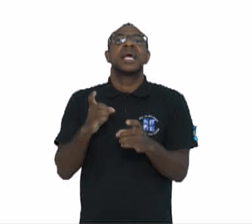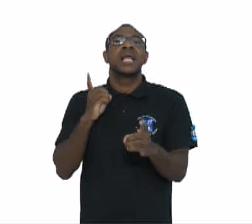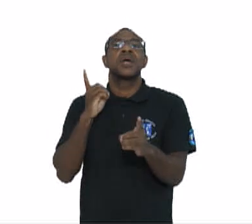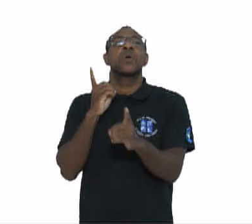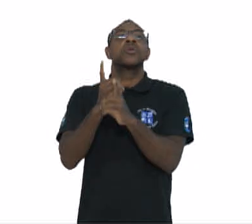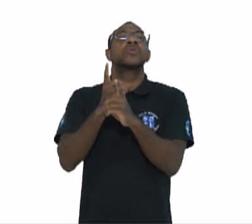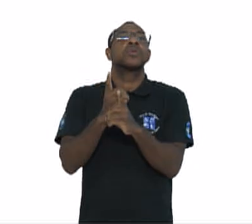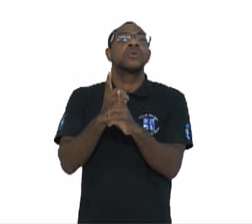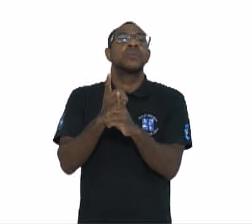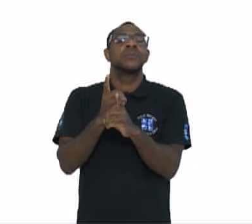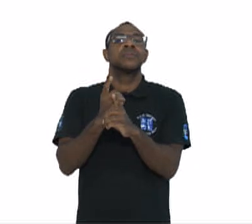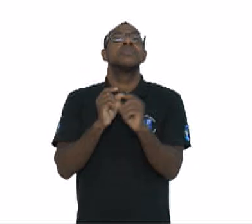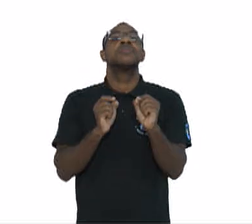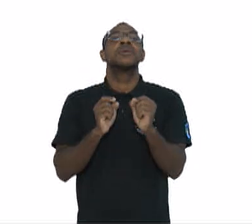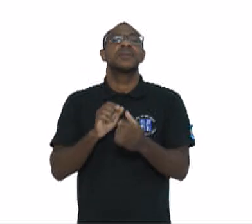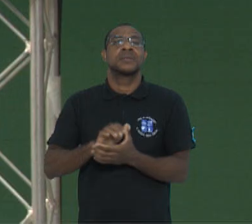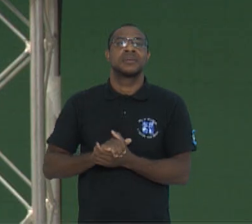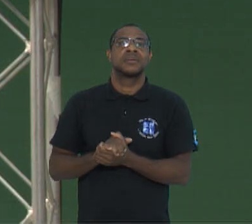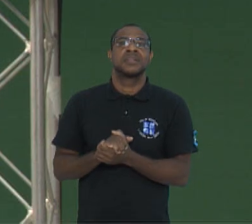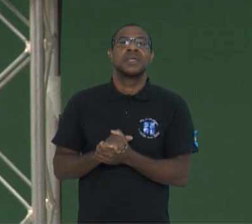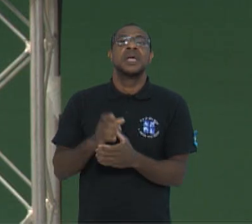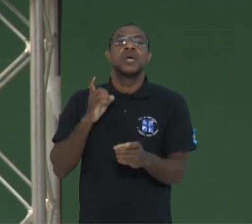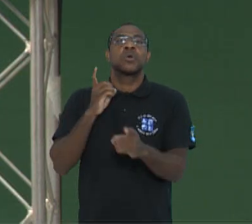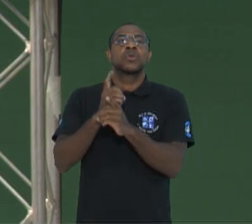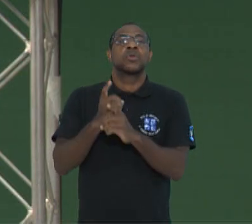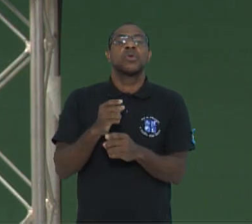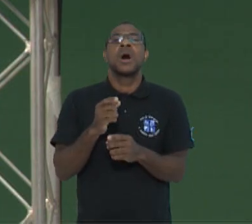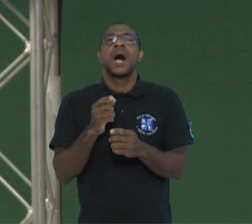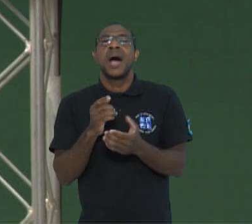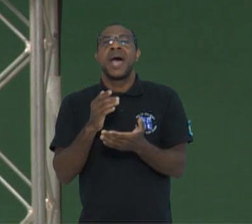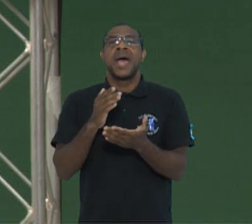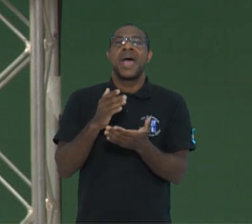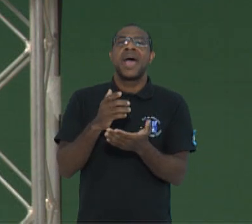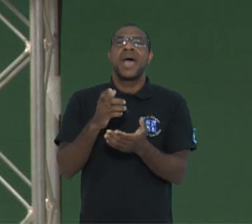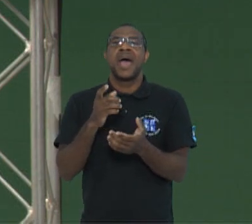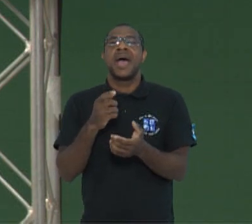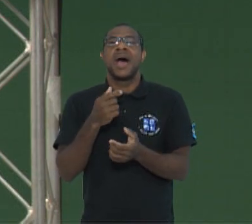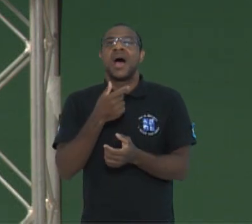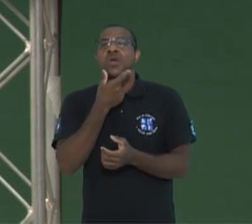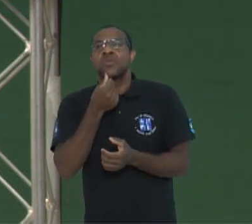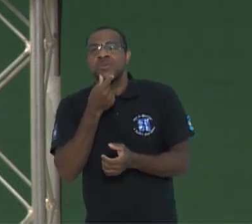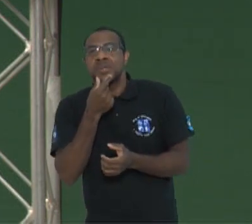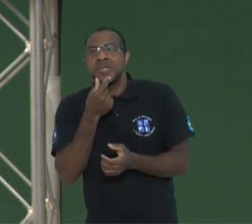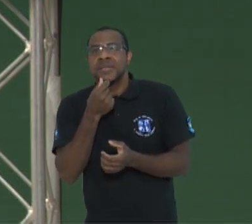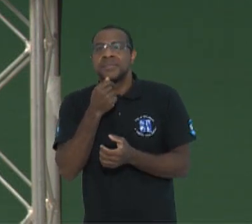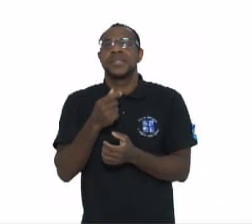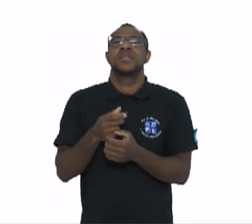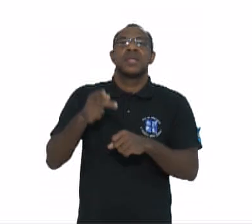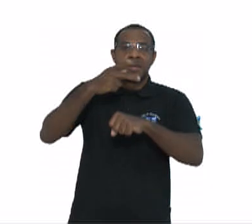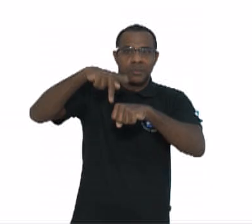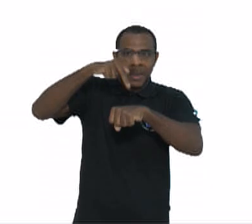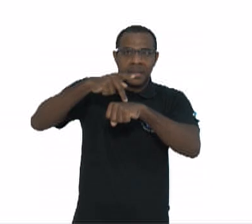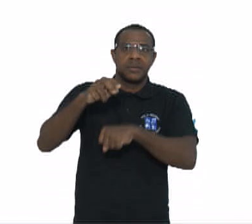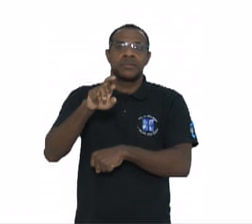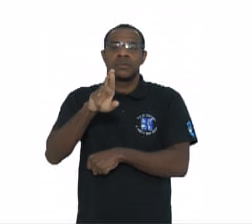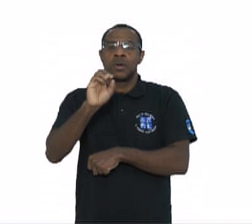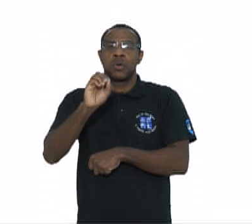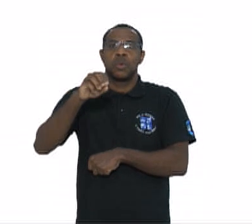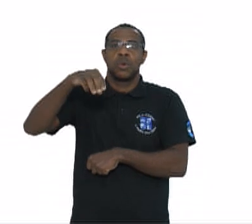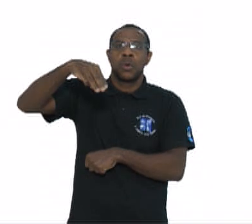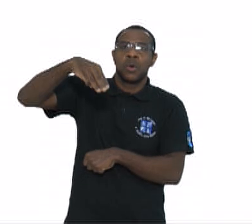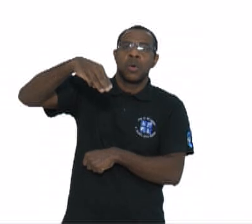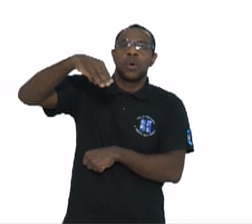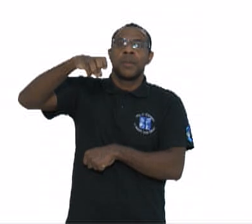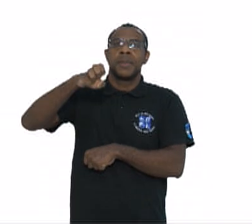domingo? Ela encontrou alguns meninos romenos. 5. Why does Ellen love